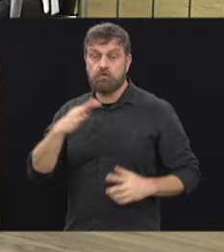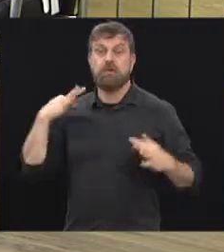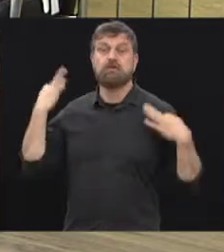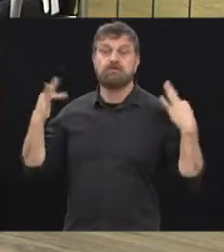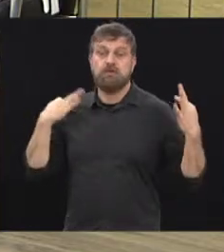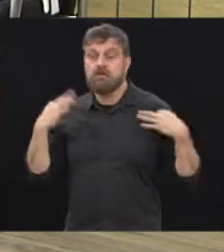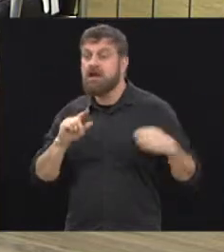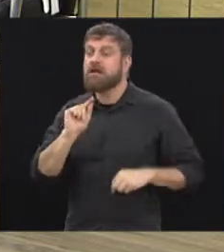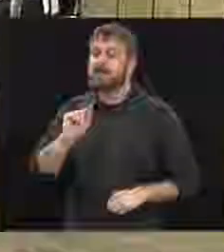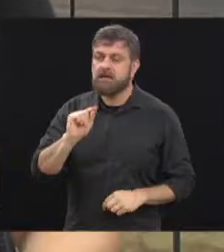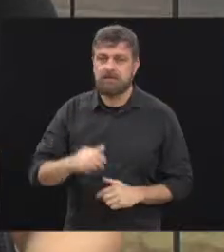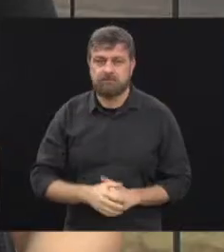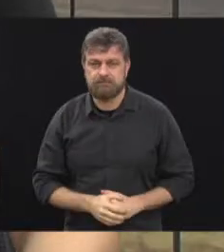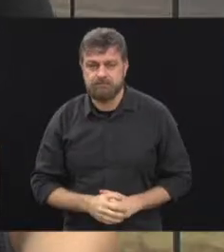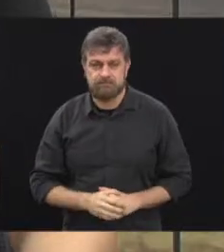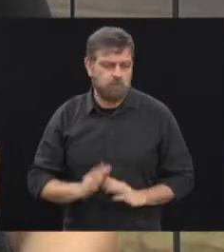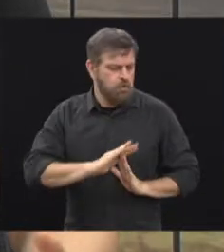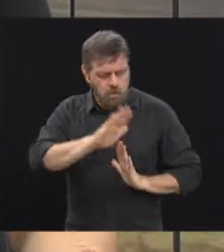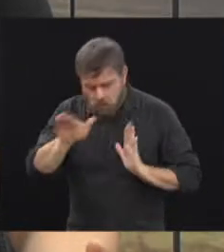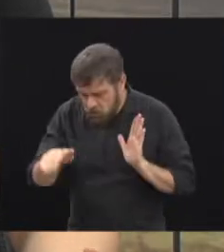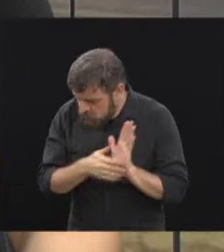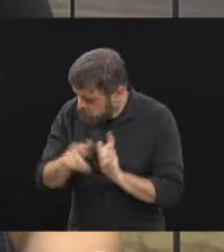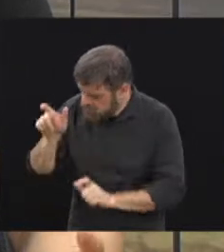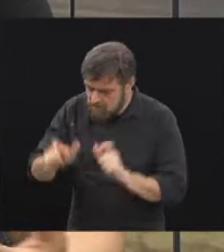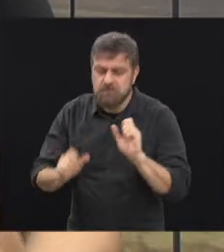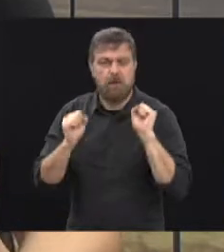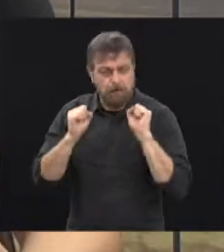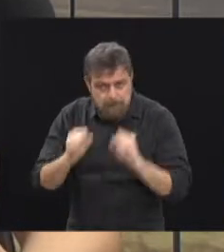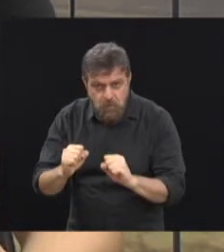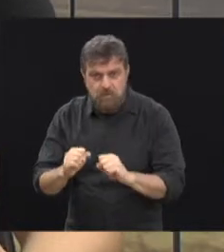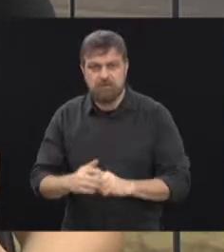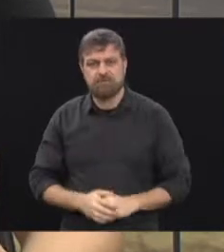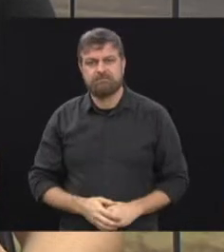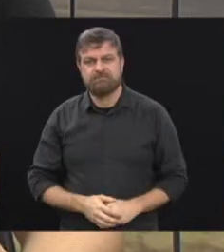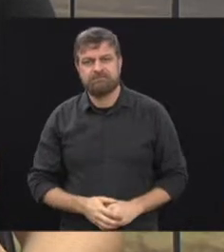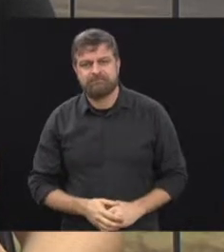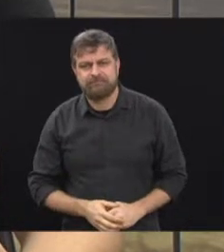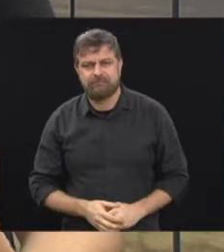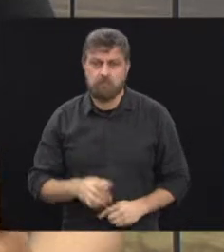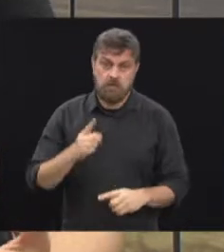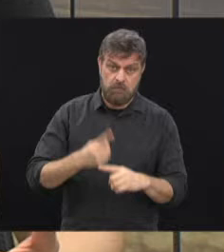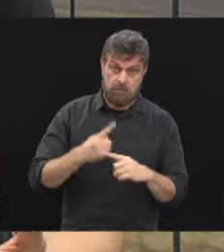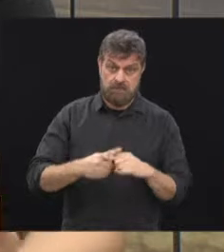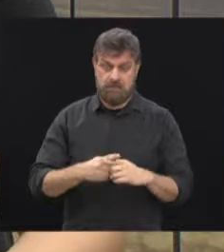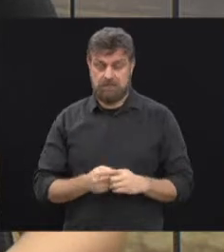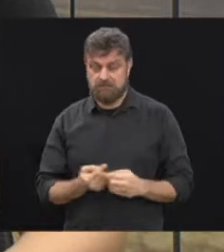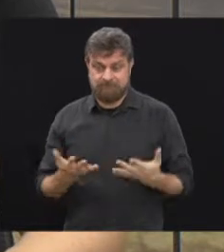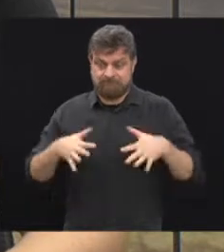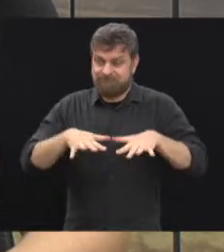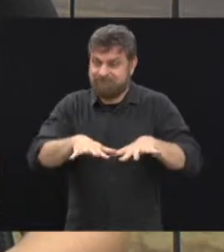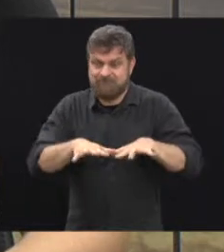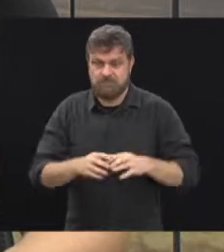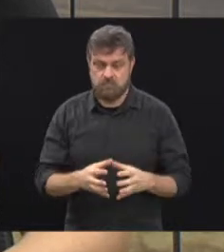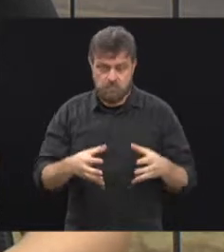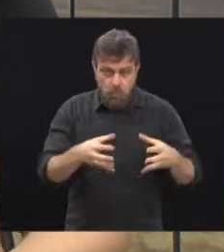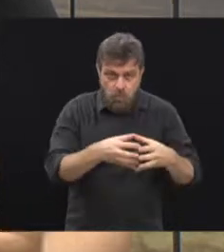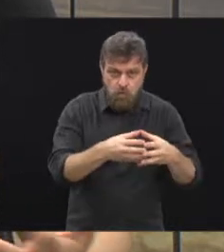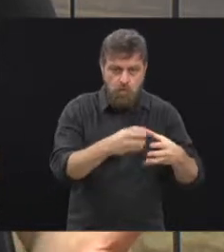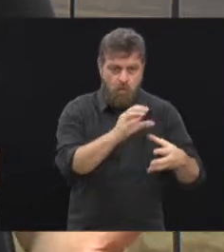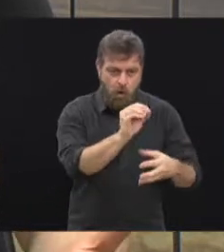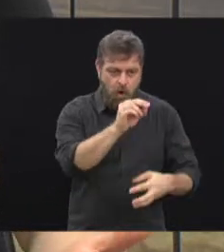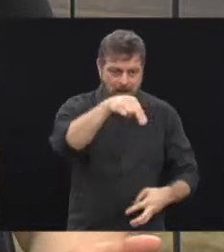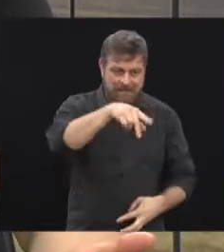procurar vocês? Todo mundo, literalmente, porque é muito inclusivo. As ONGs, né, elas são